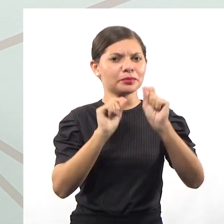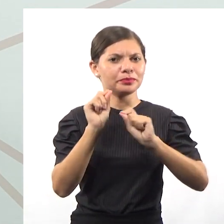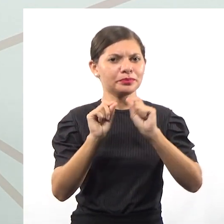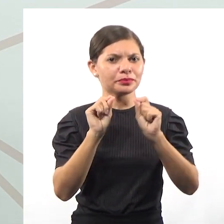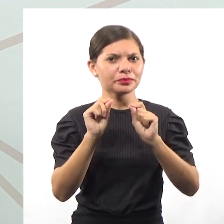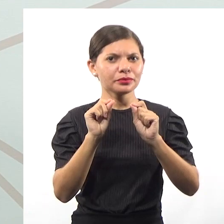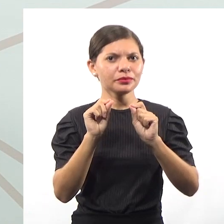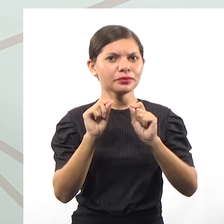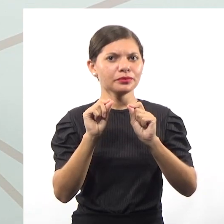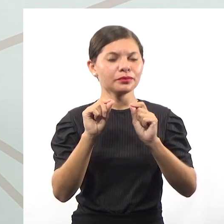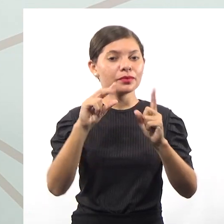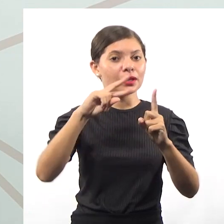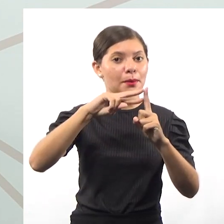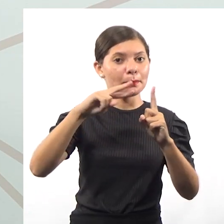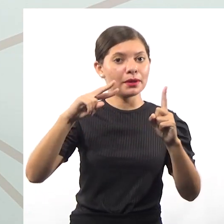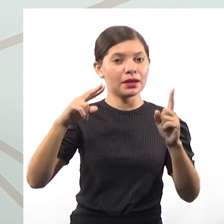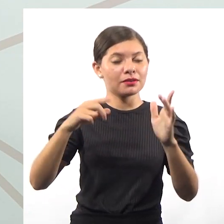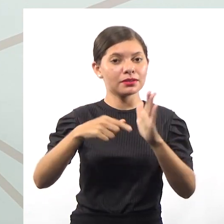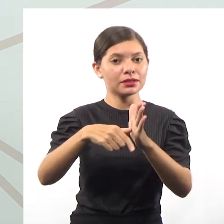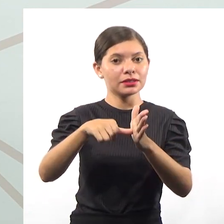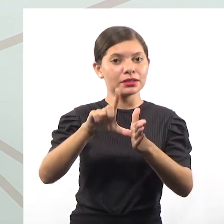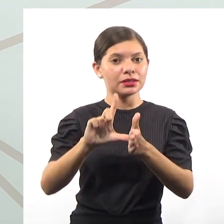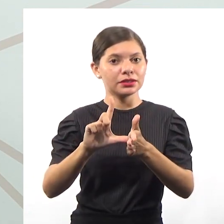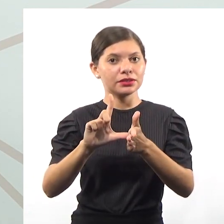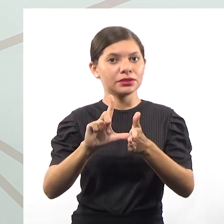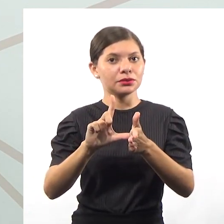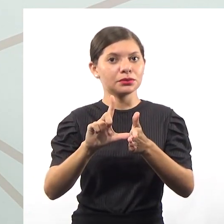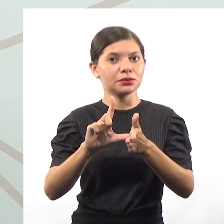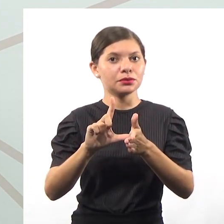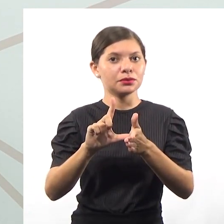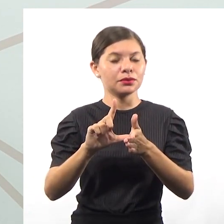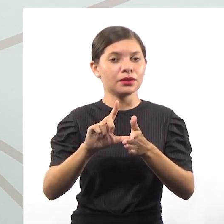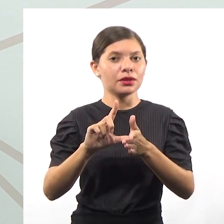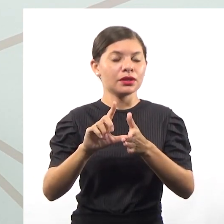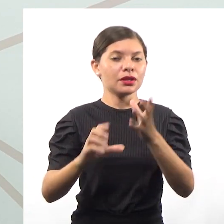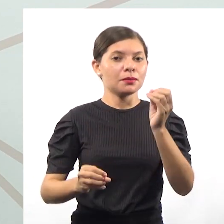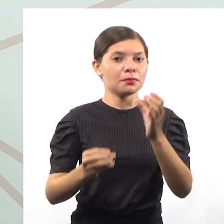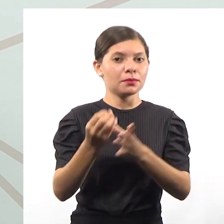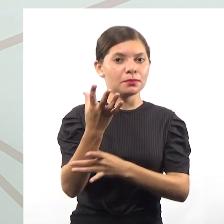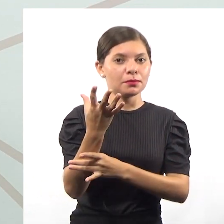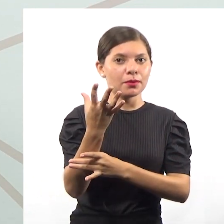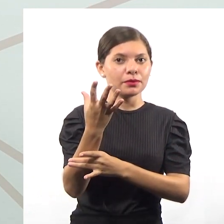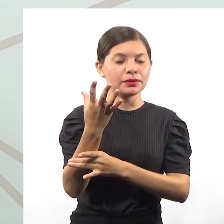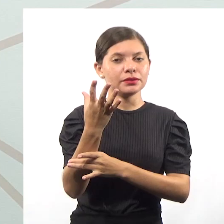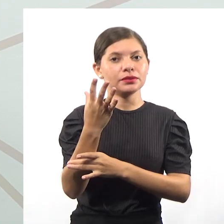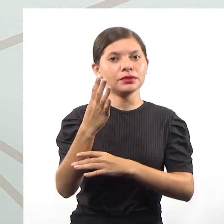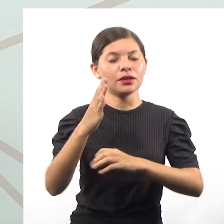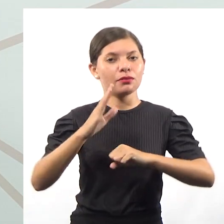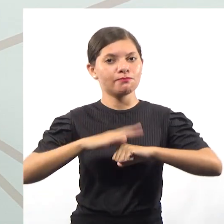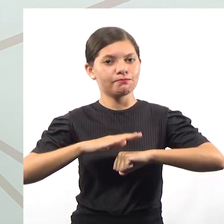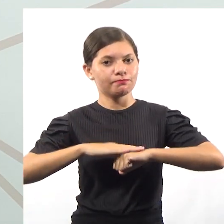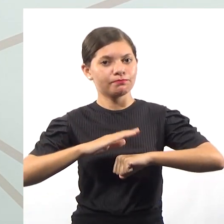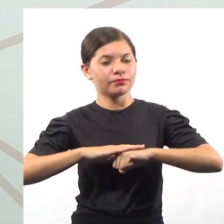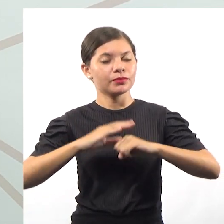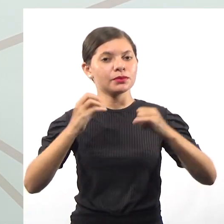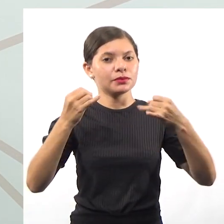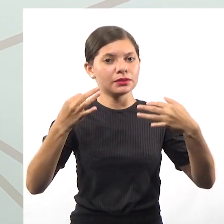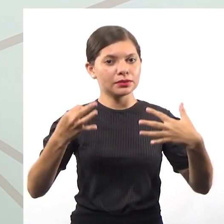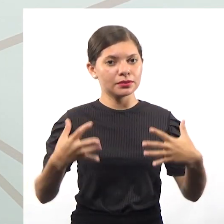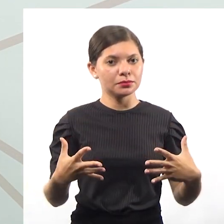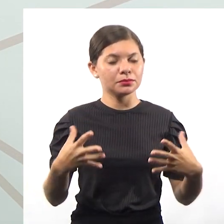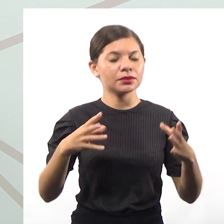Bom, pressupostos é aquilo que vem antes e epistemológicos é aquilo que dá origem, a essência, né? O que explica, o que